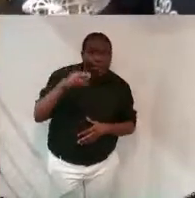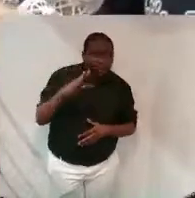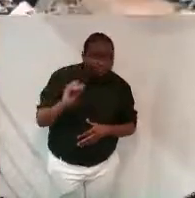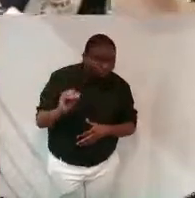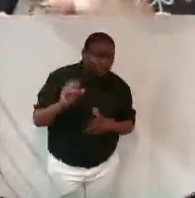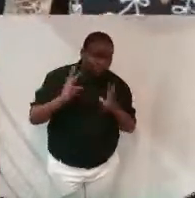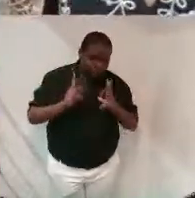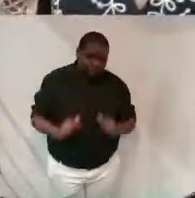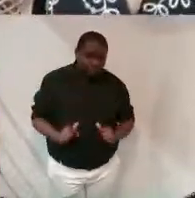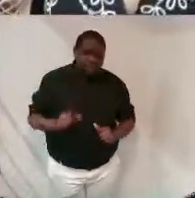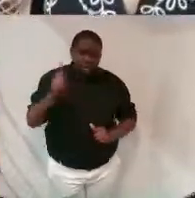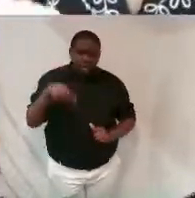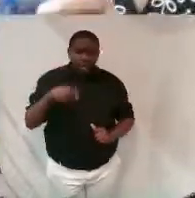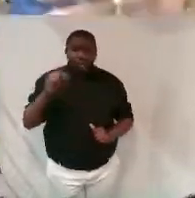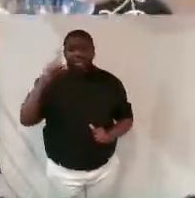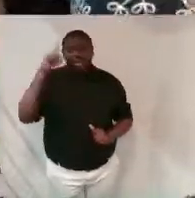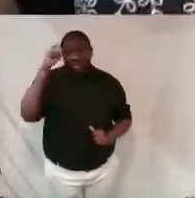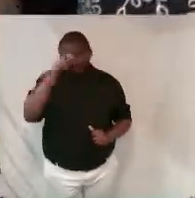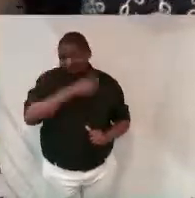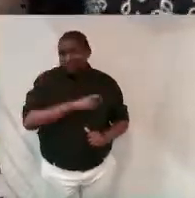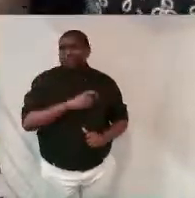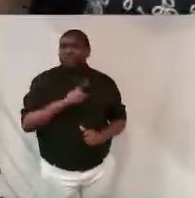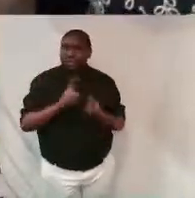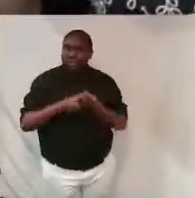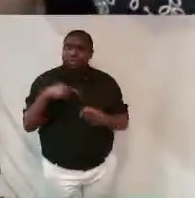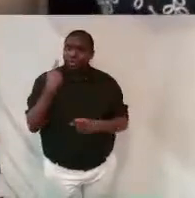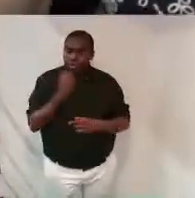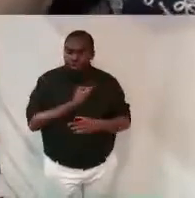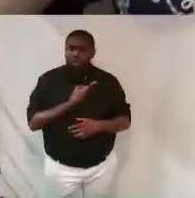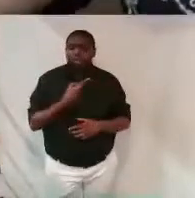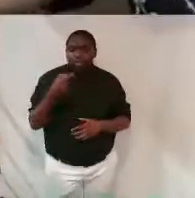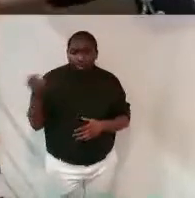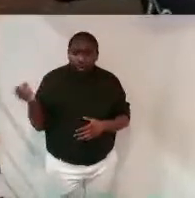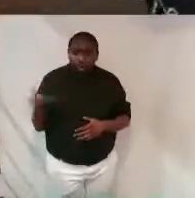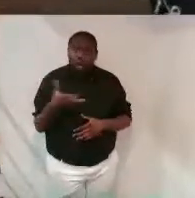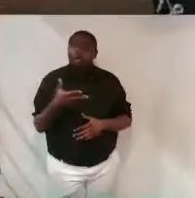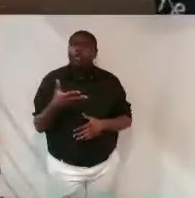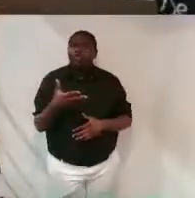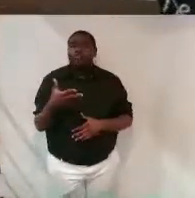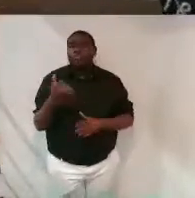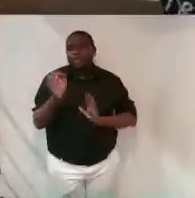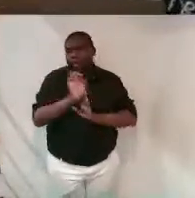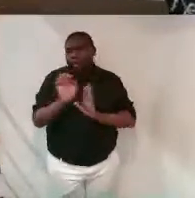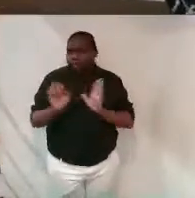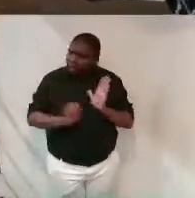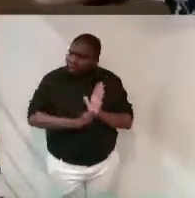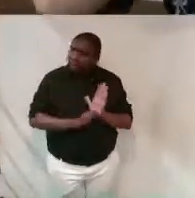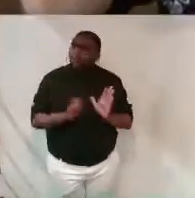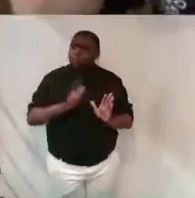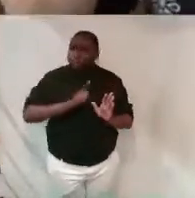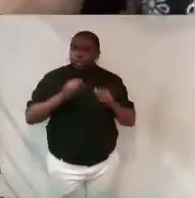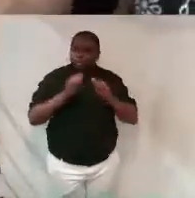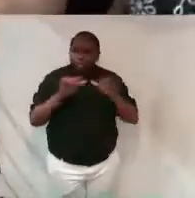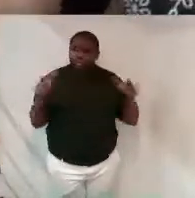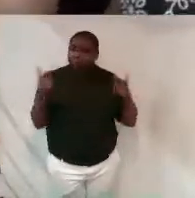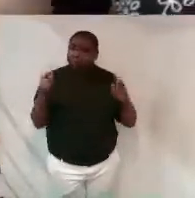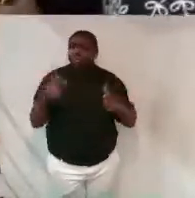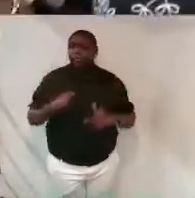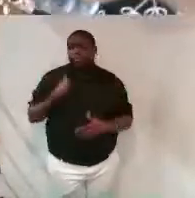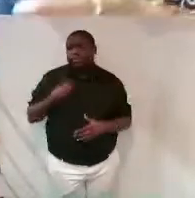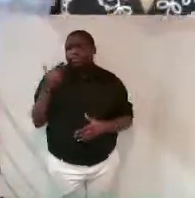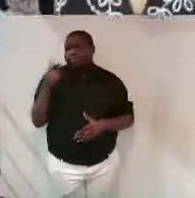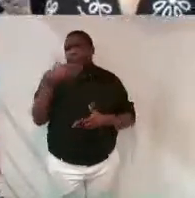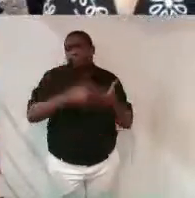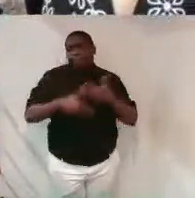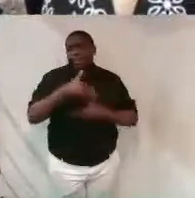situação bastante complexa. Inclusive, as nossas licitações, as novas licitações, os novos editais que estão sendo lançados, sem a presença e a